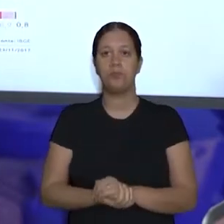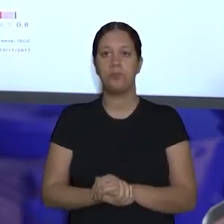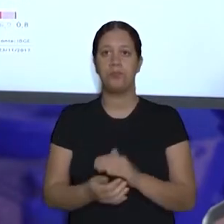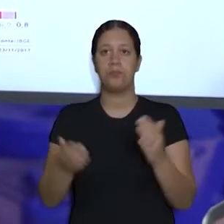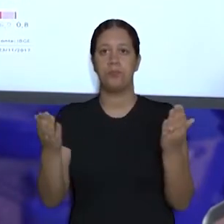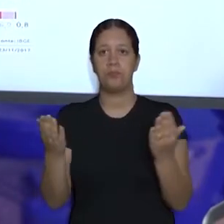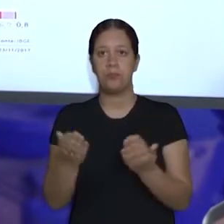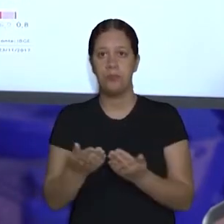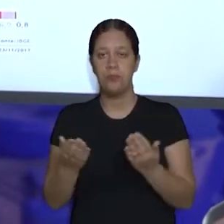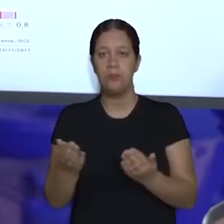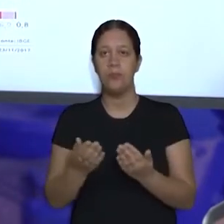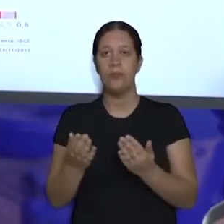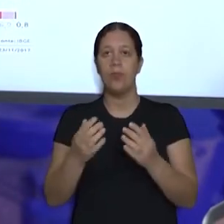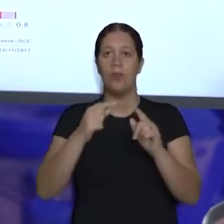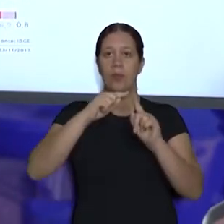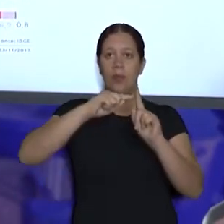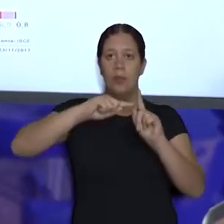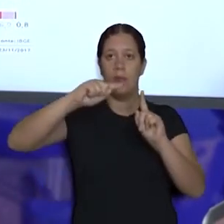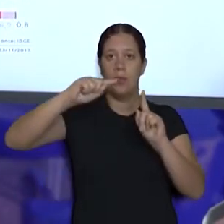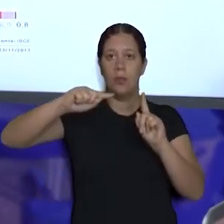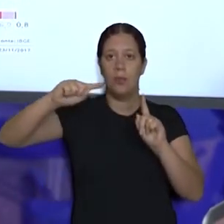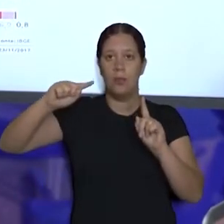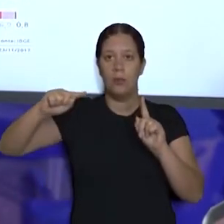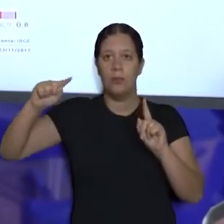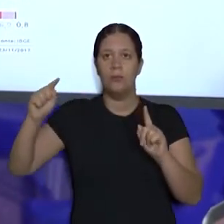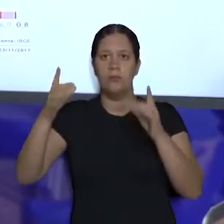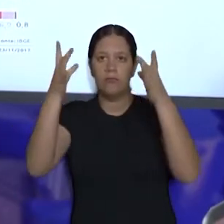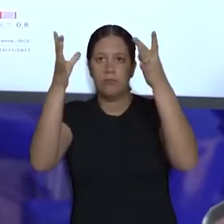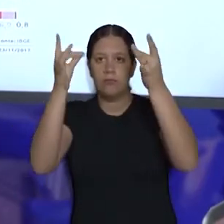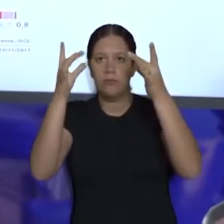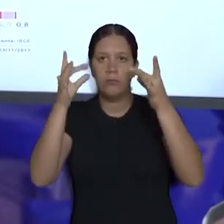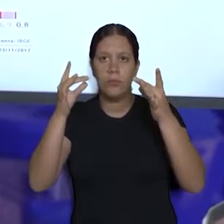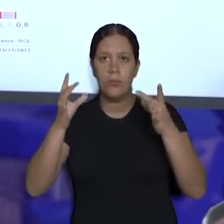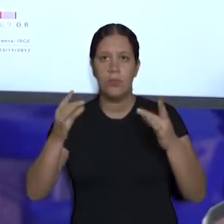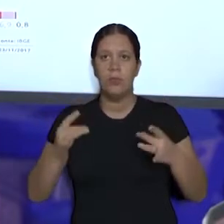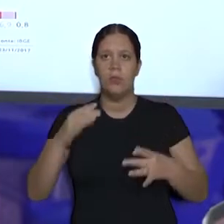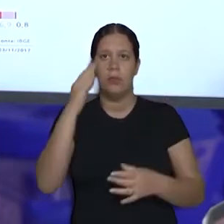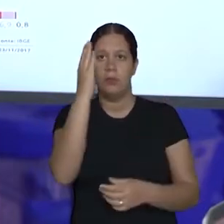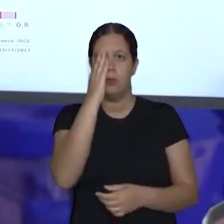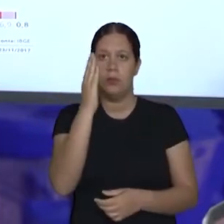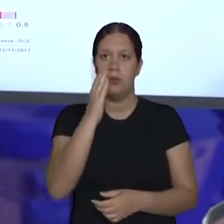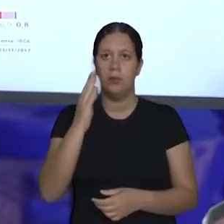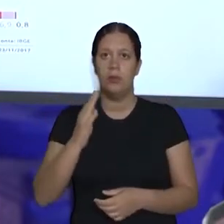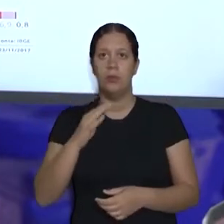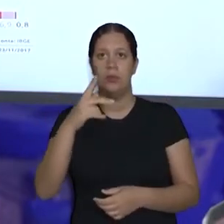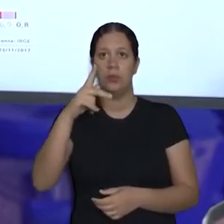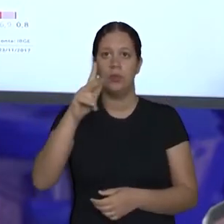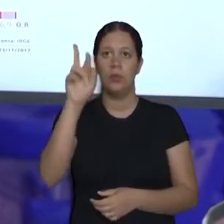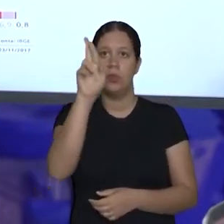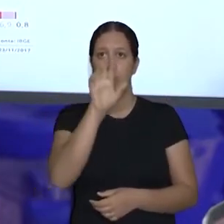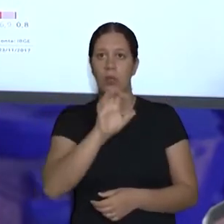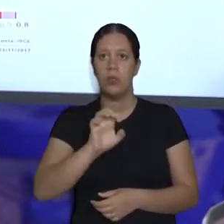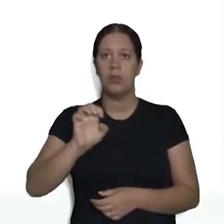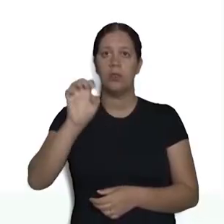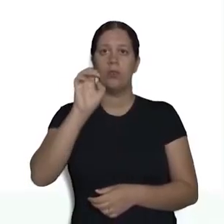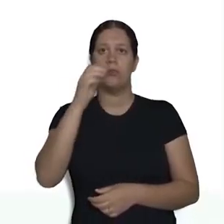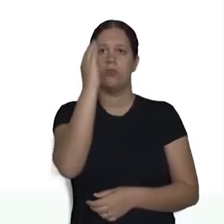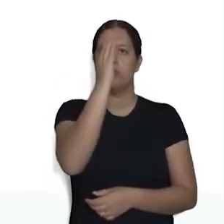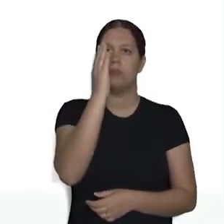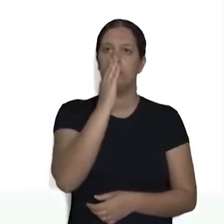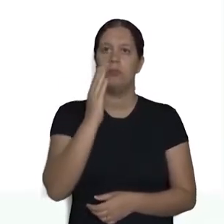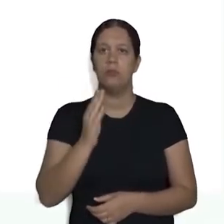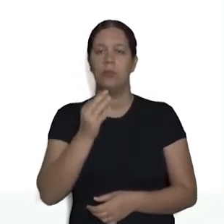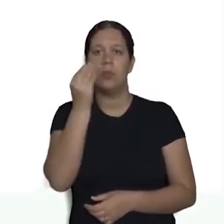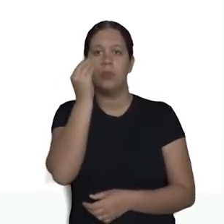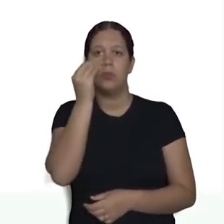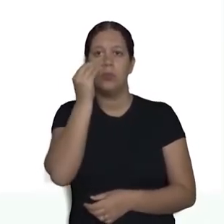Vamos agora fazer uma análise bem minuciosa sobre o Brasil e suas macro-regiões, ou seja, né, no Brasil nós